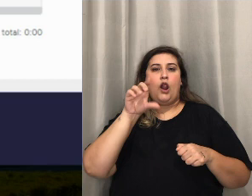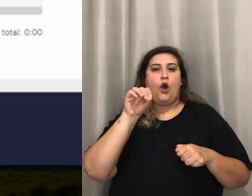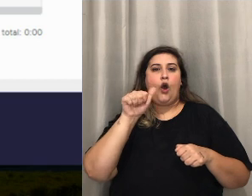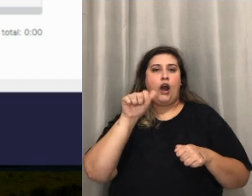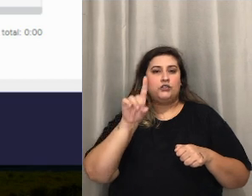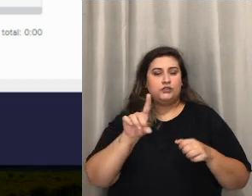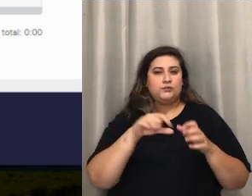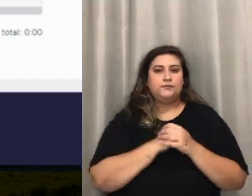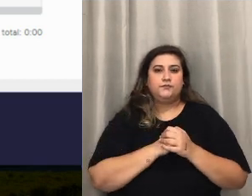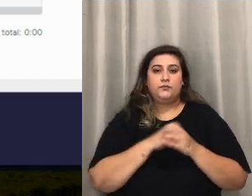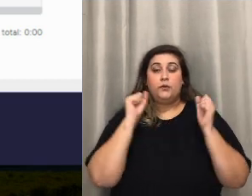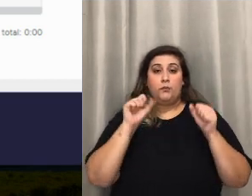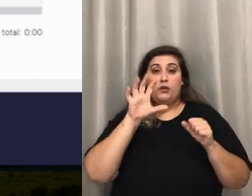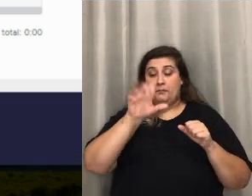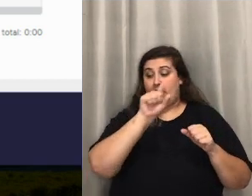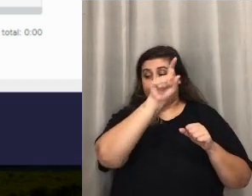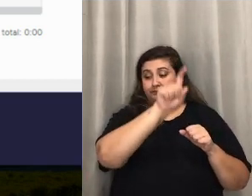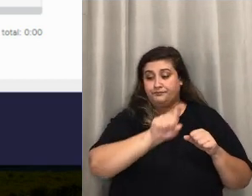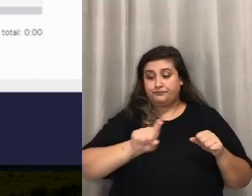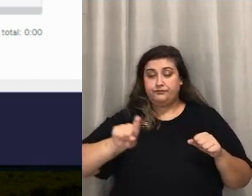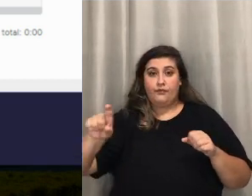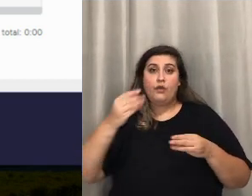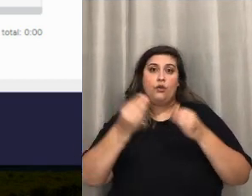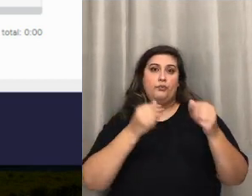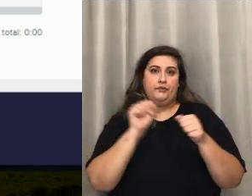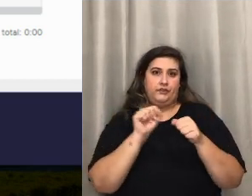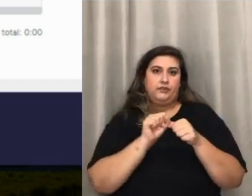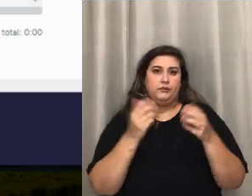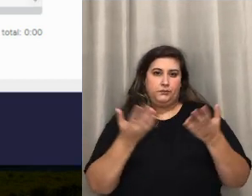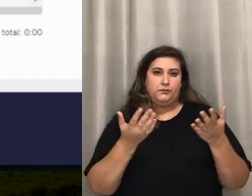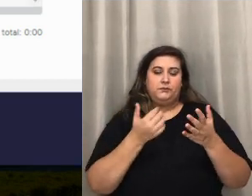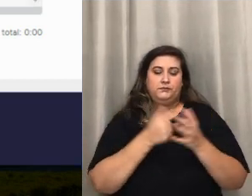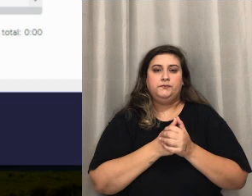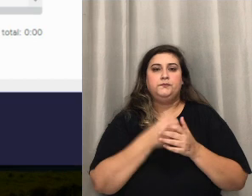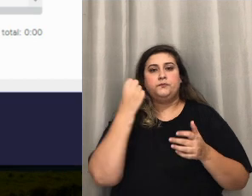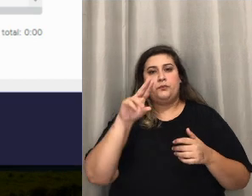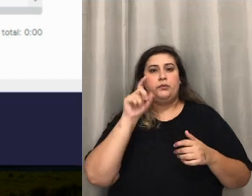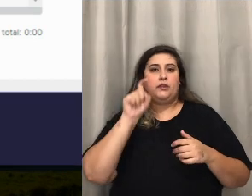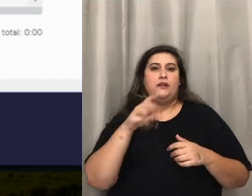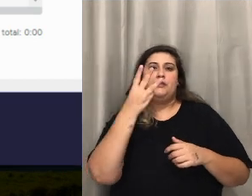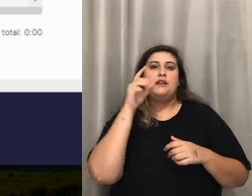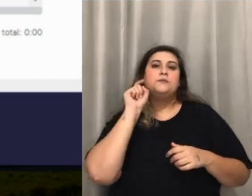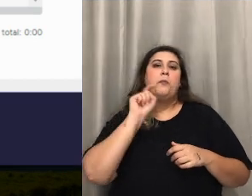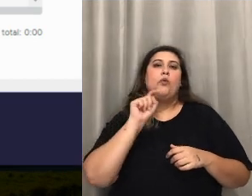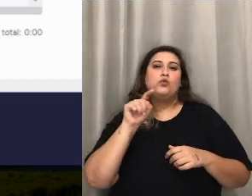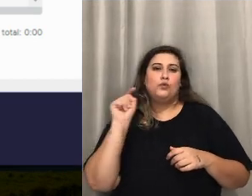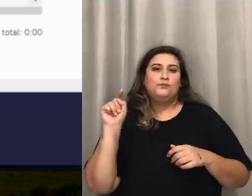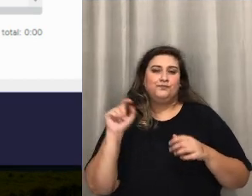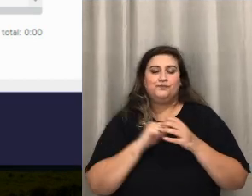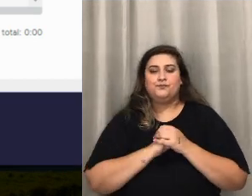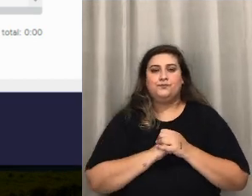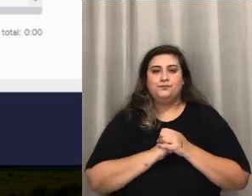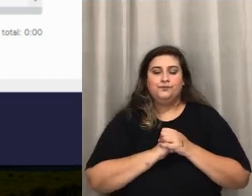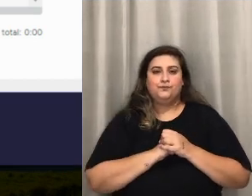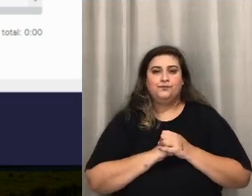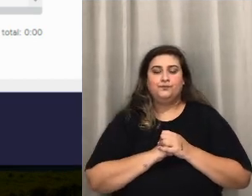fazer upload? Nós podemos pegar e arrastar, como eu estou fazendo agora, né? Ou clicar aqui nos 3